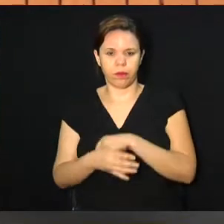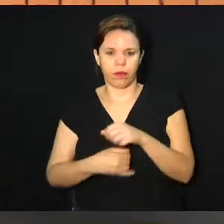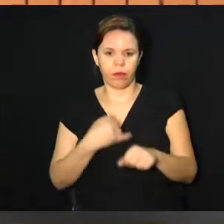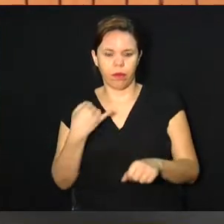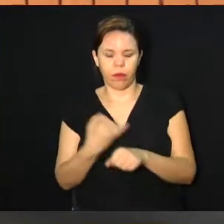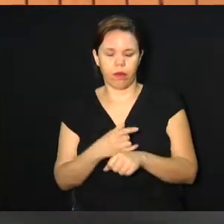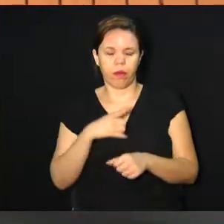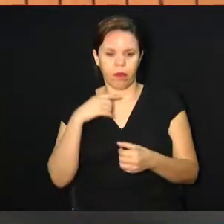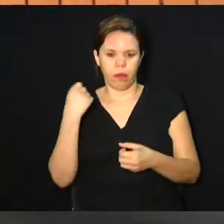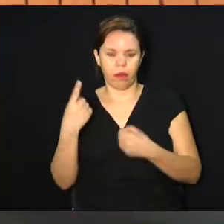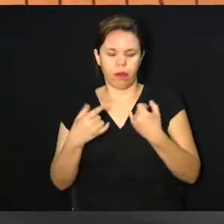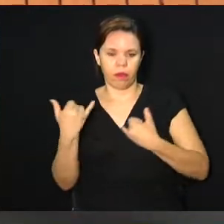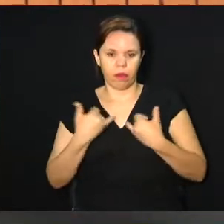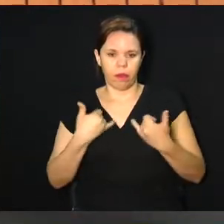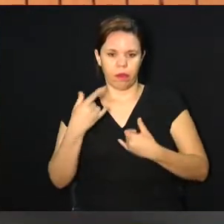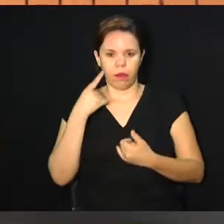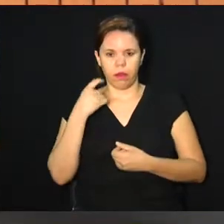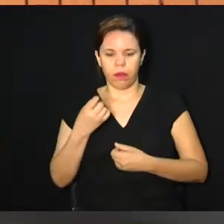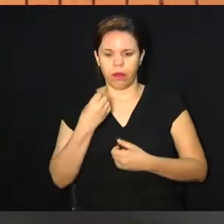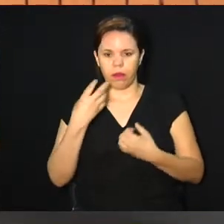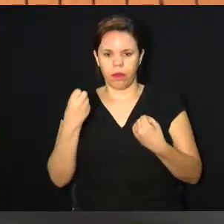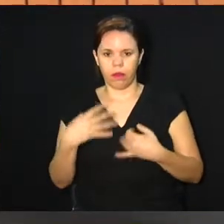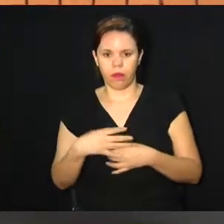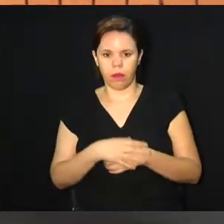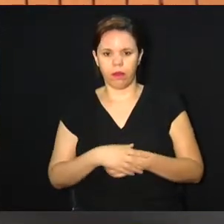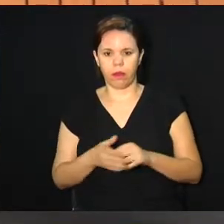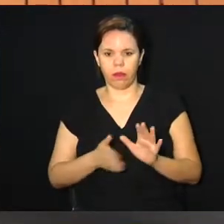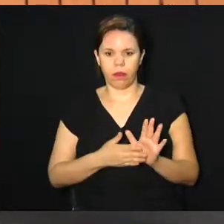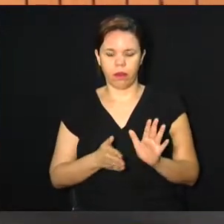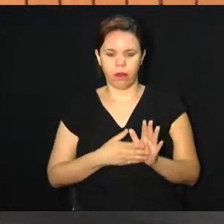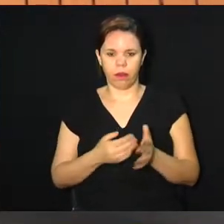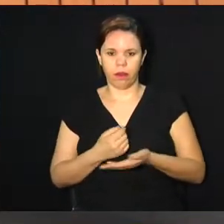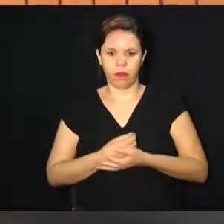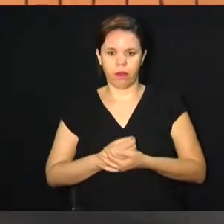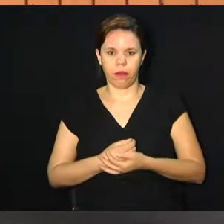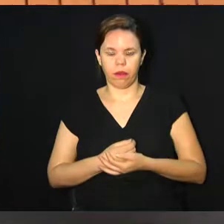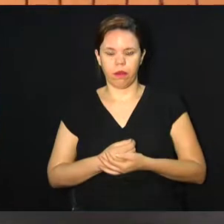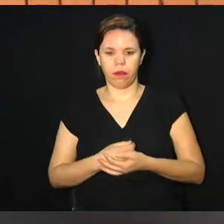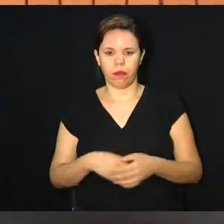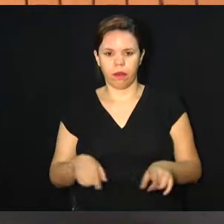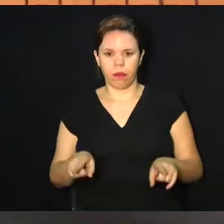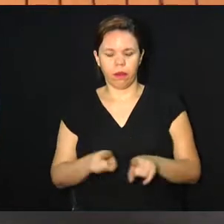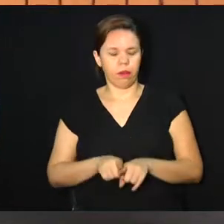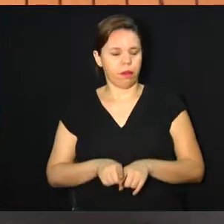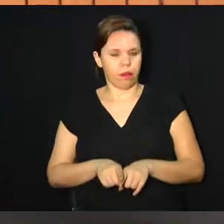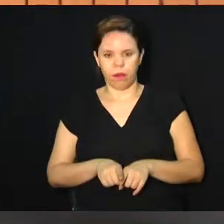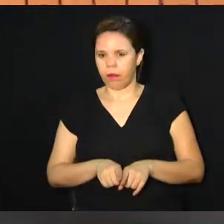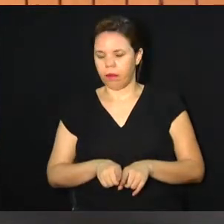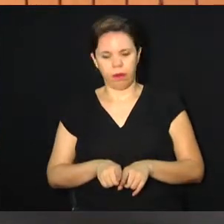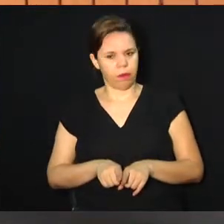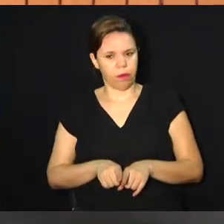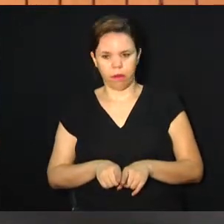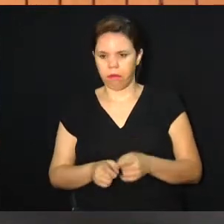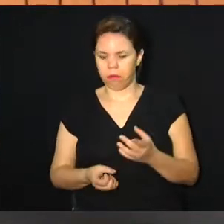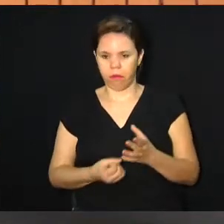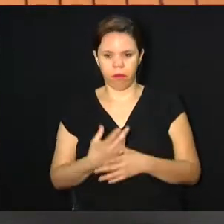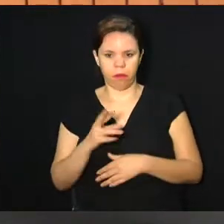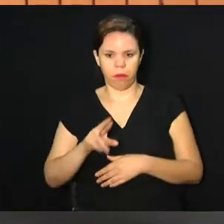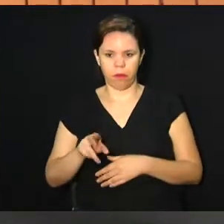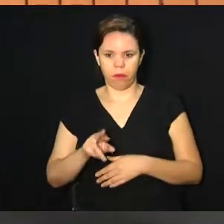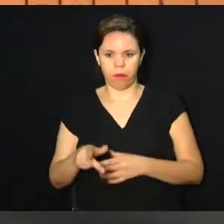algumas informações interessantes, boas, explicando um pouco a proposta, mas também não deixa, não é